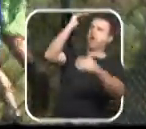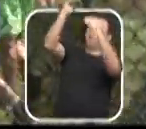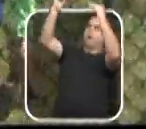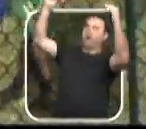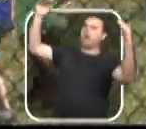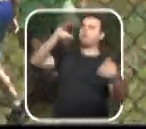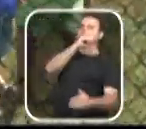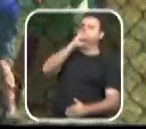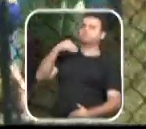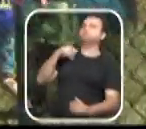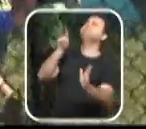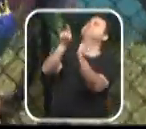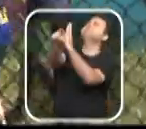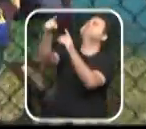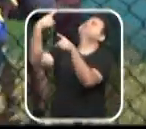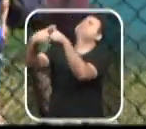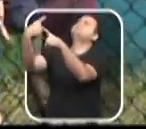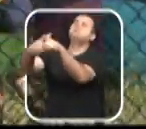ainda